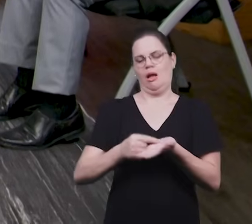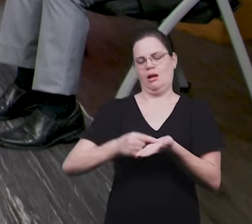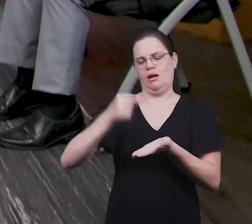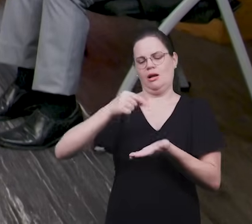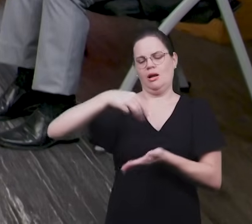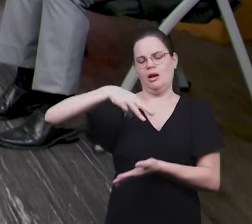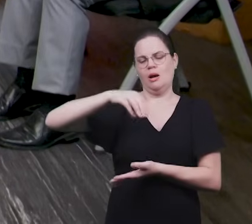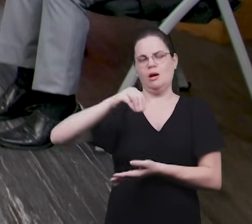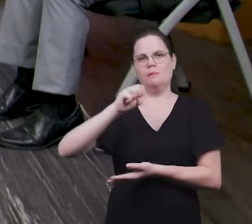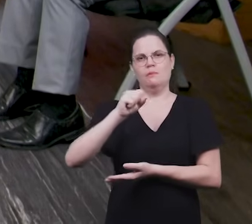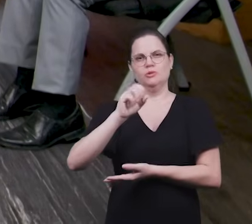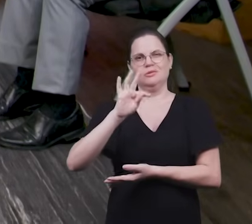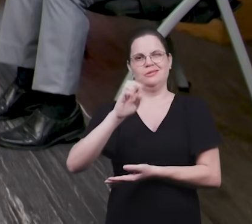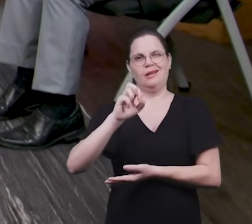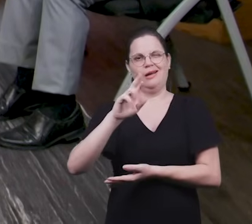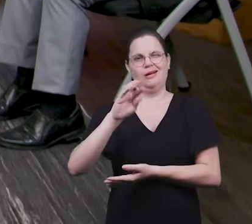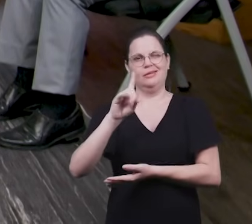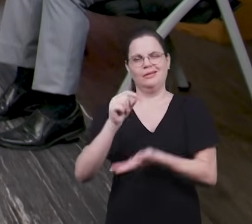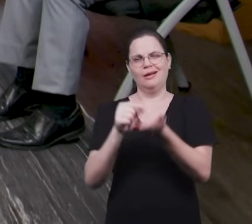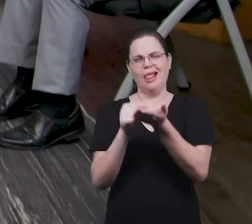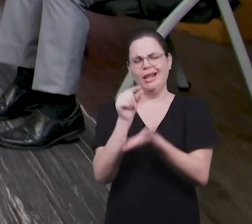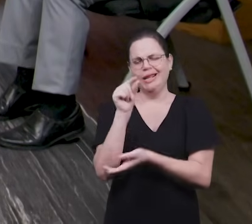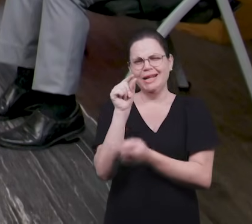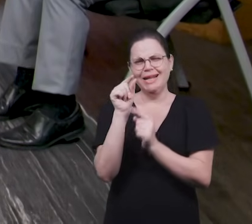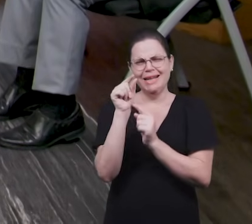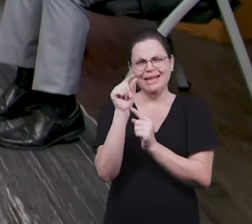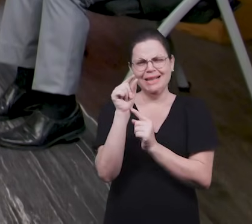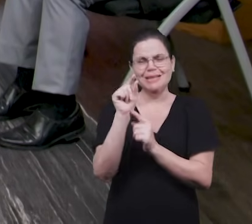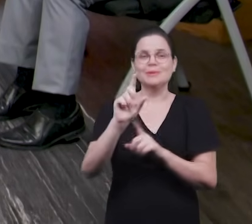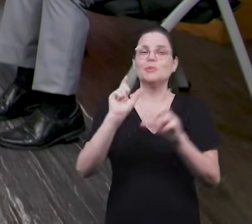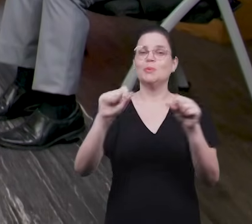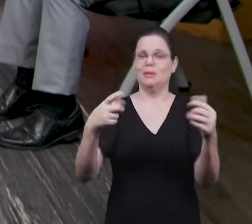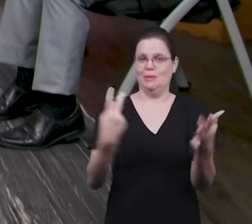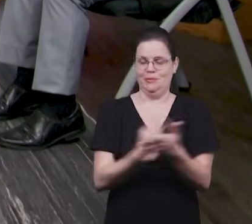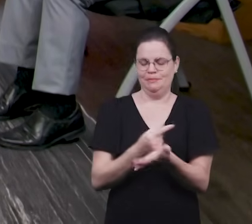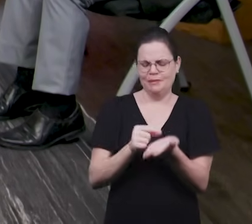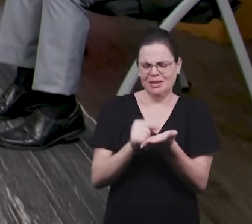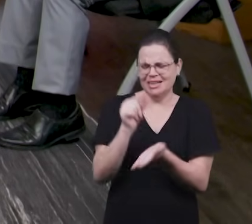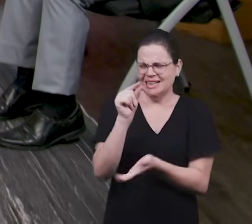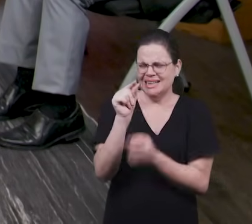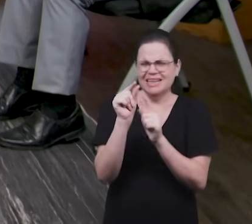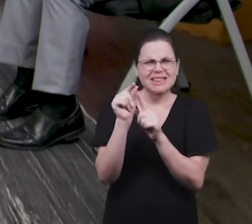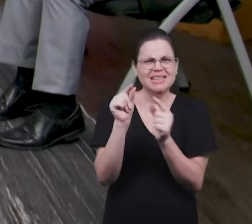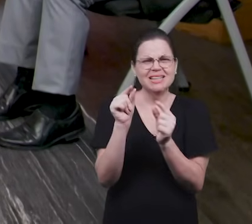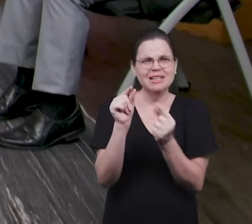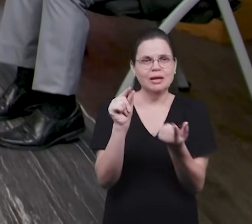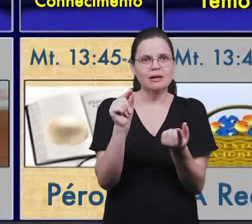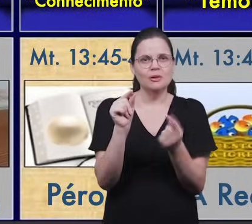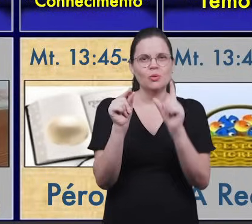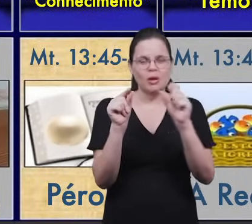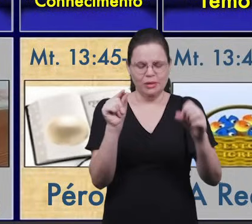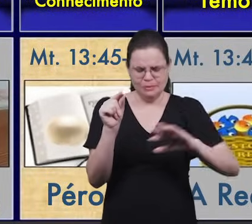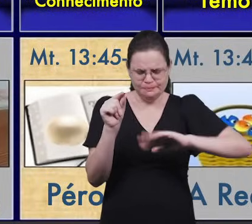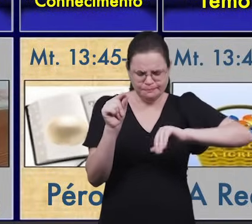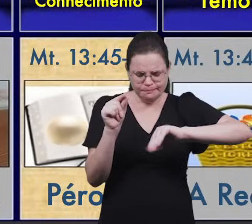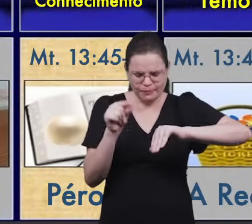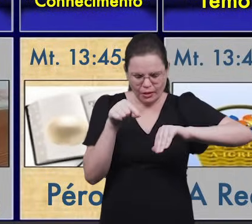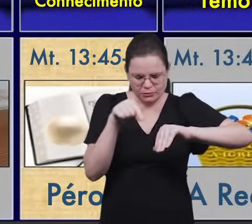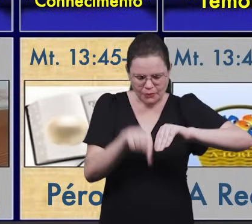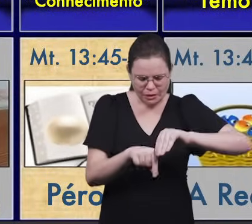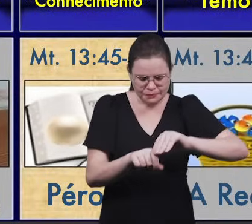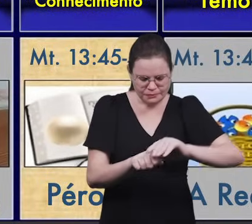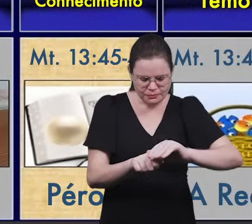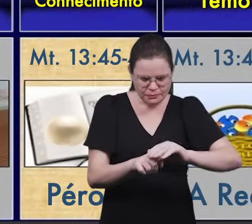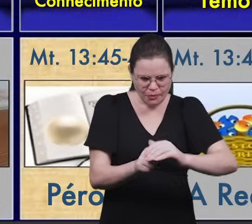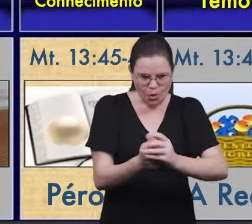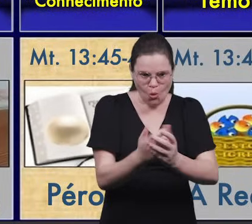mostarda. O que acontece nessa parábola? Um grão de mostarda é enterrado no campo e produz